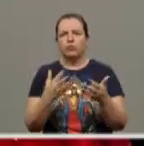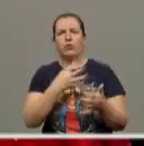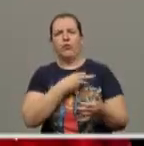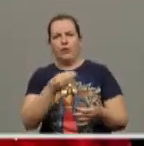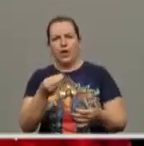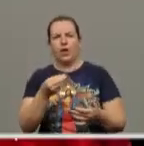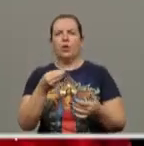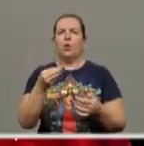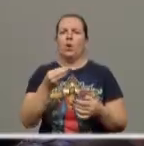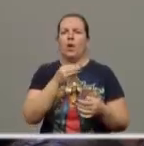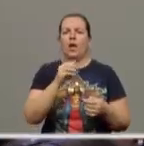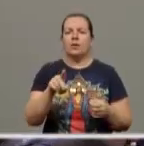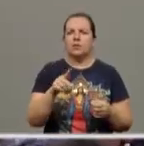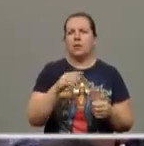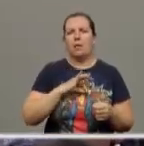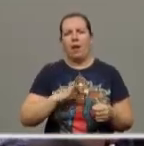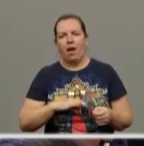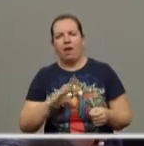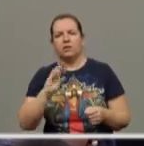a serem padres ou não?